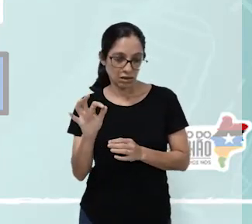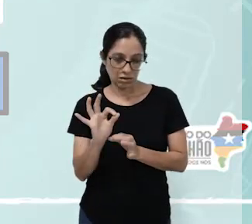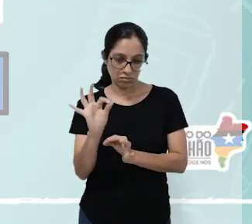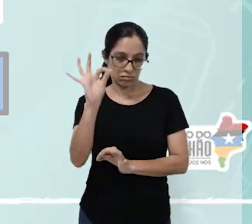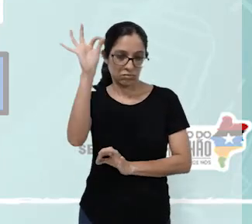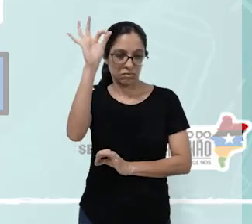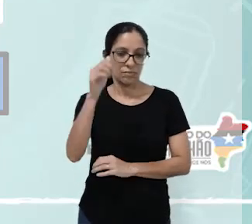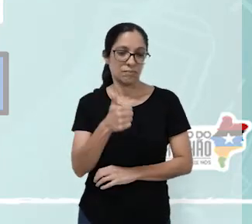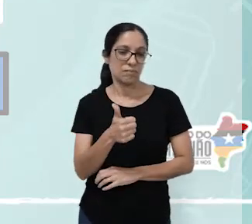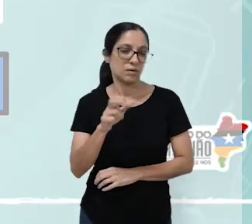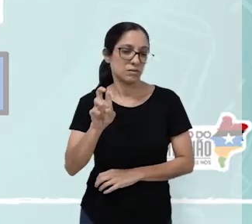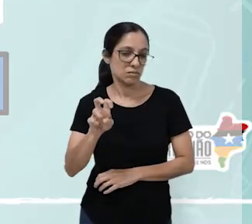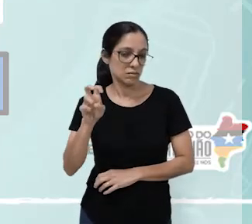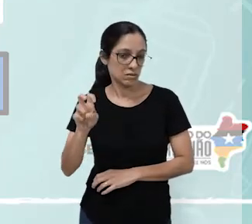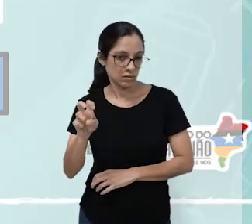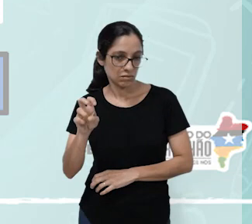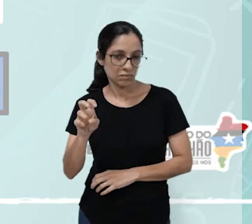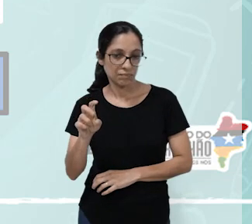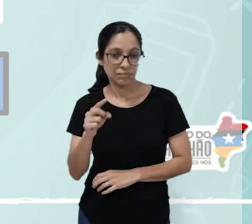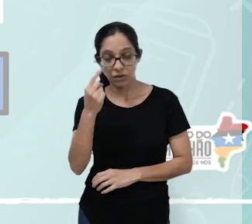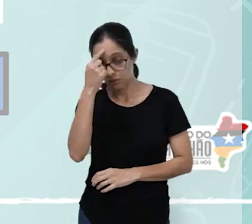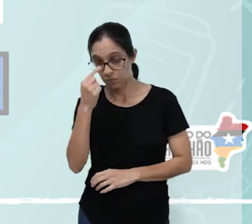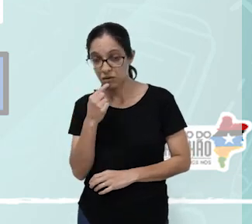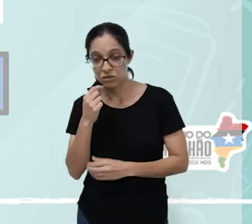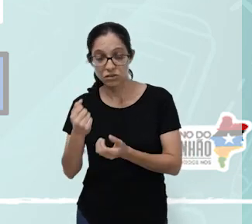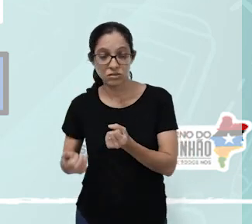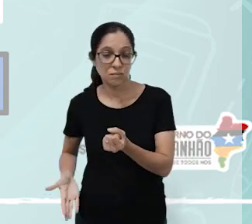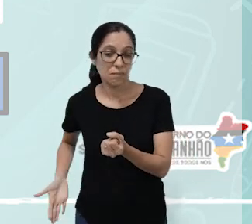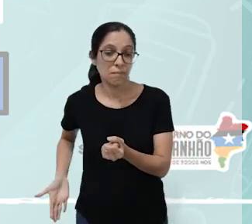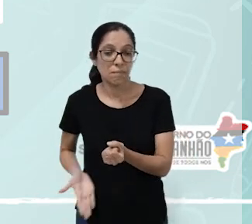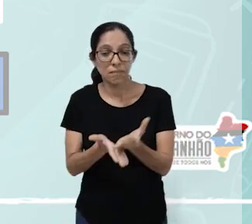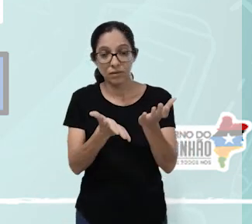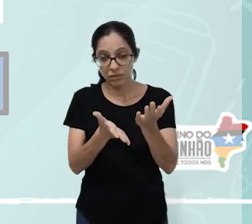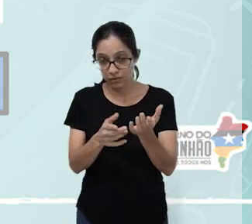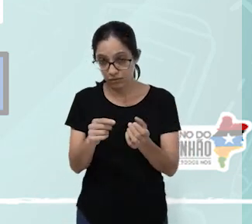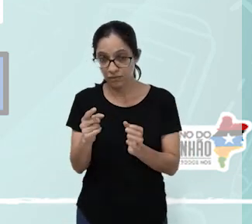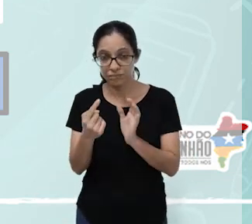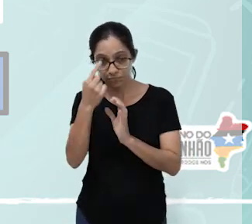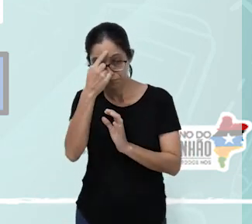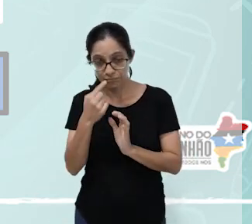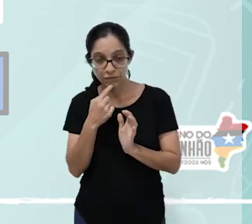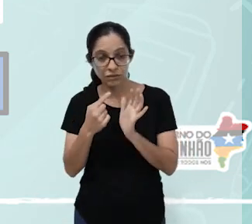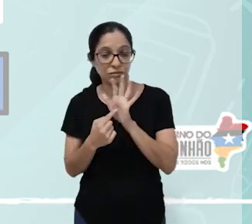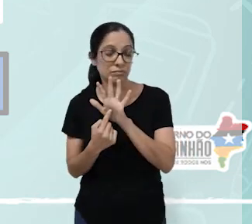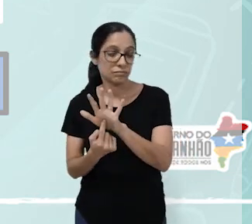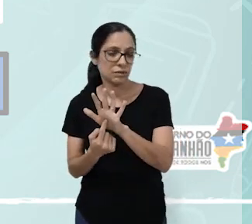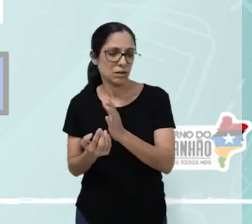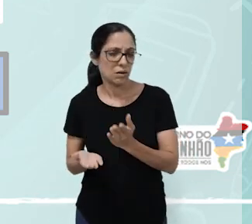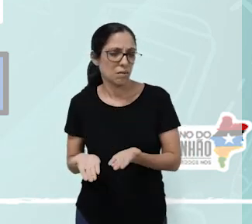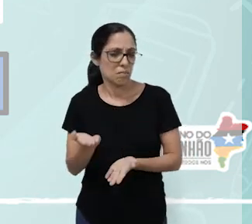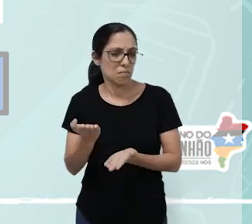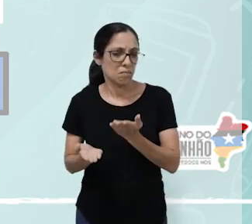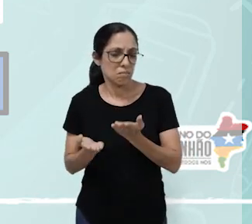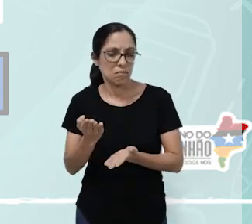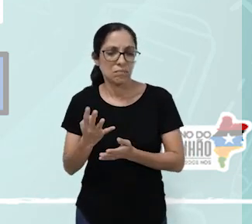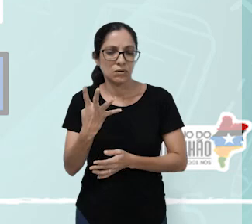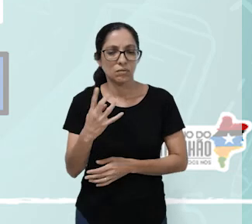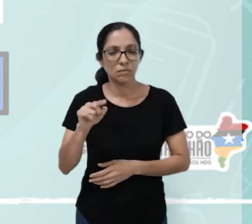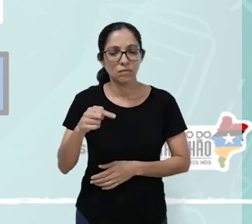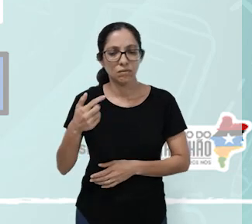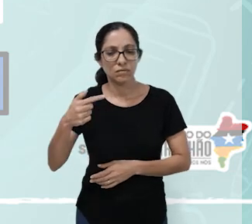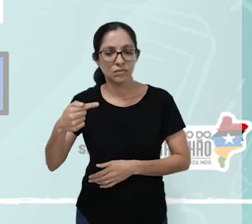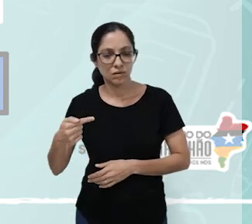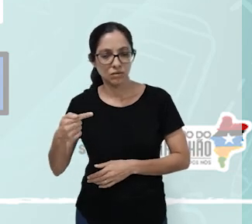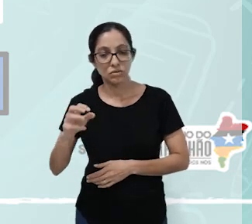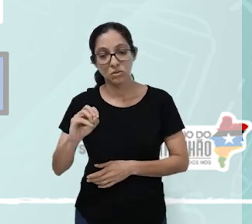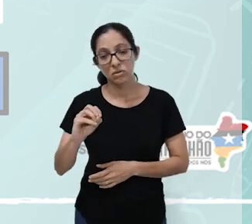ó. Está aqui, essa é a peteca, também chamada de volante, tá certo? Tem um peso de quê? De 4,7